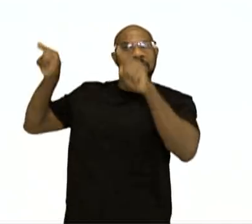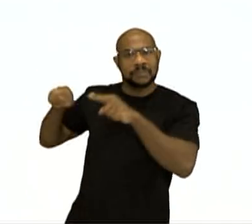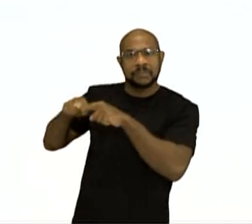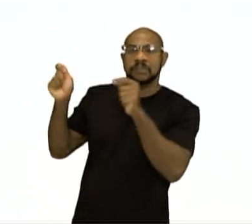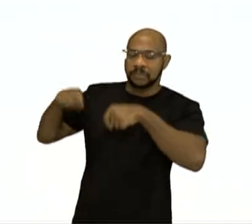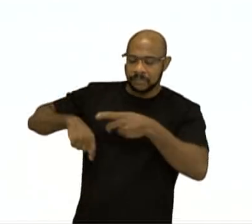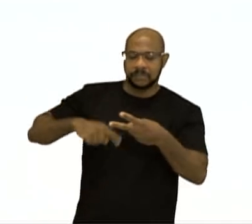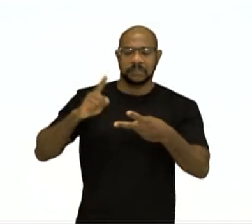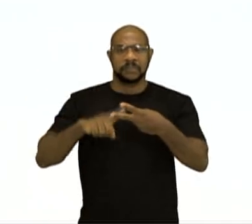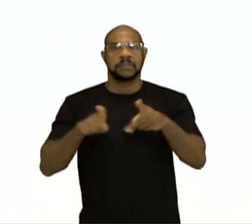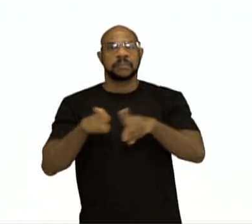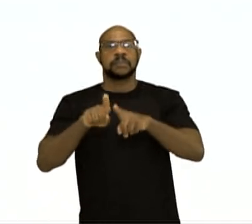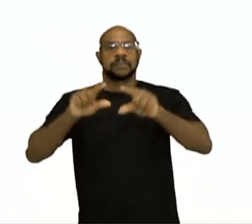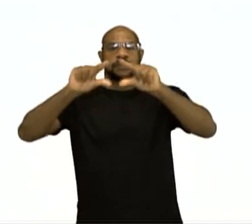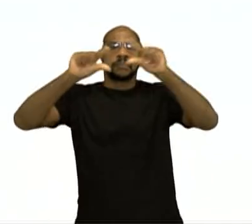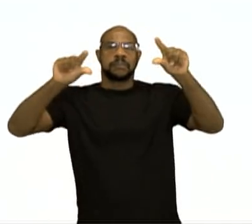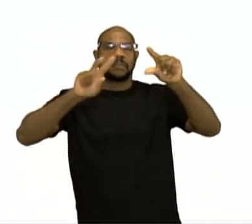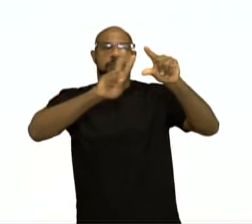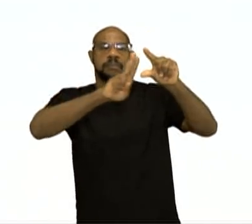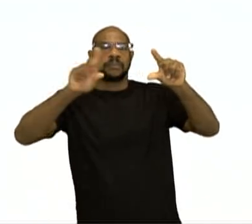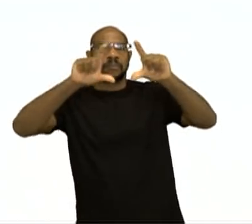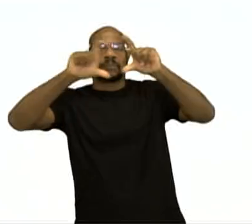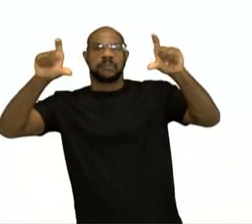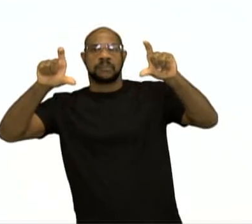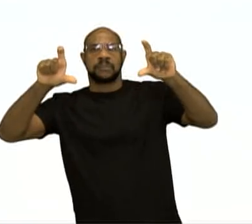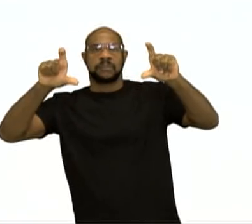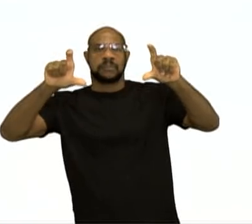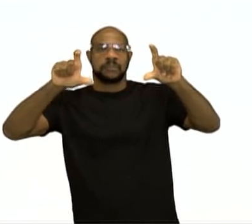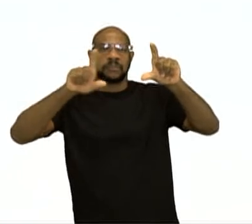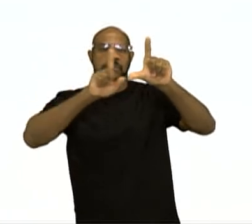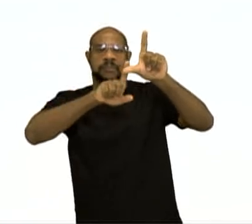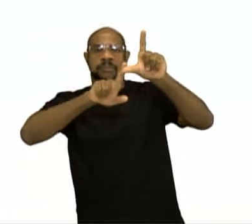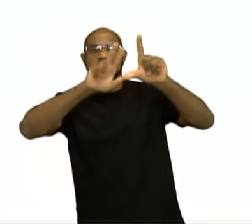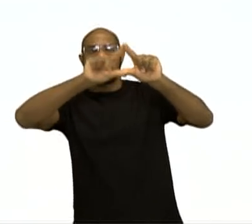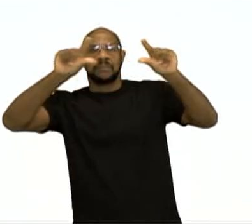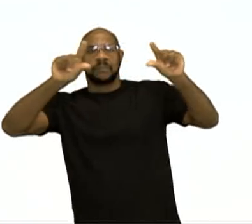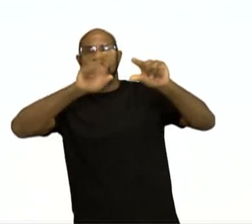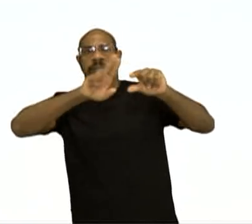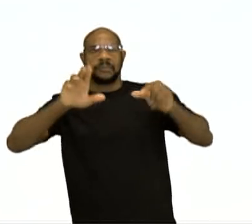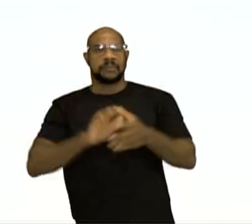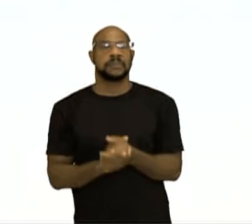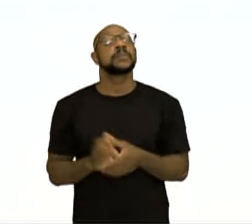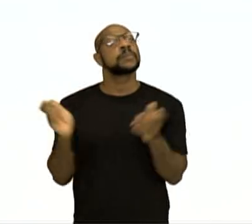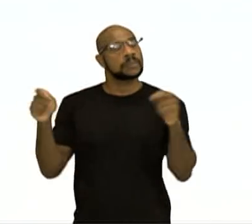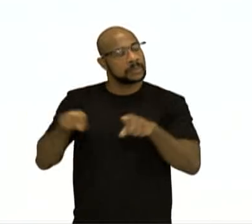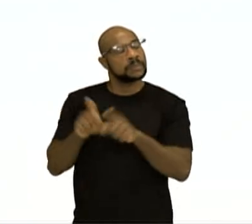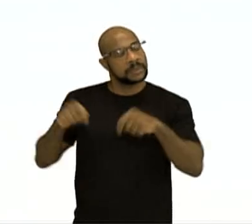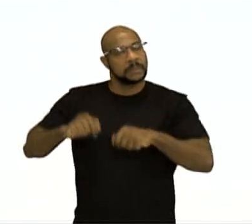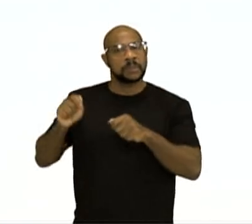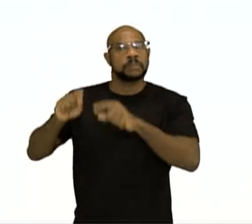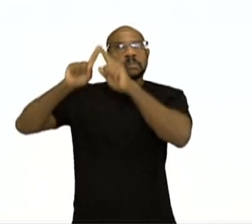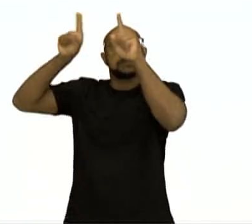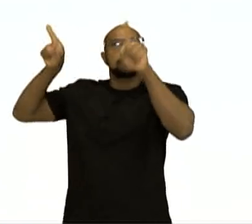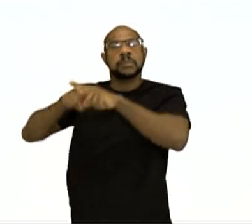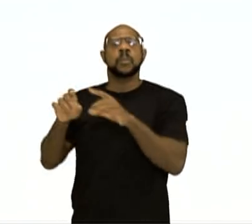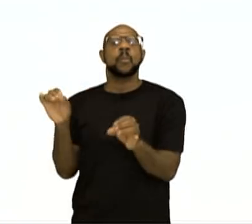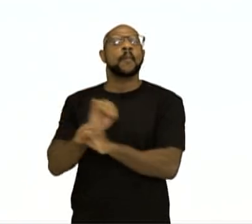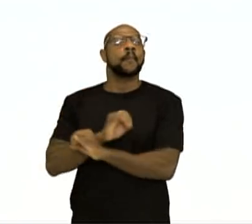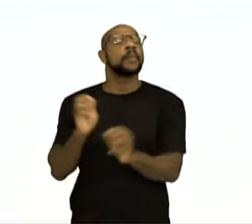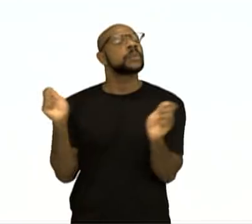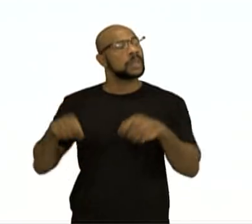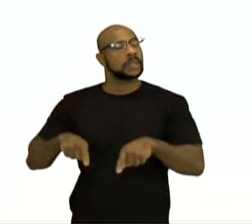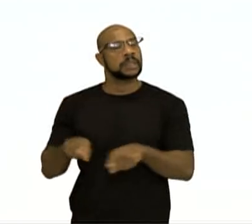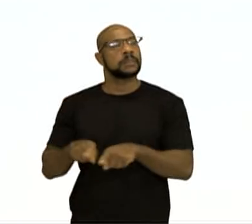letreiros. O desenhista também pode criar uma história sem balões, sem